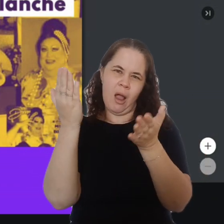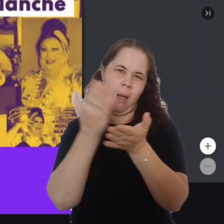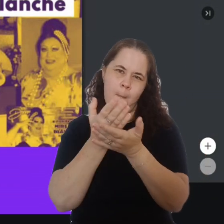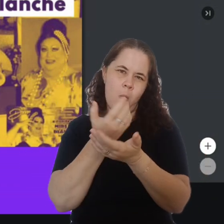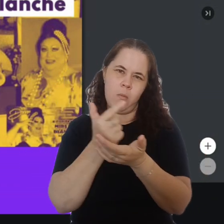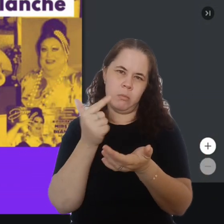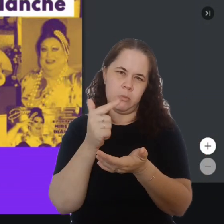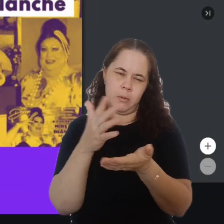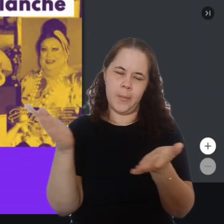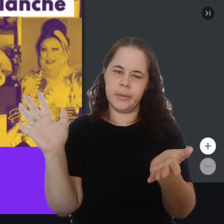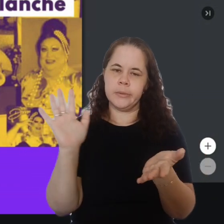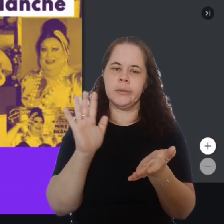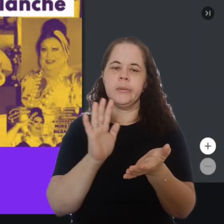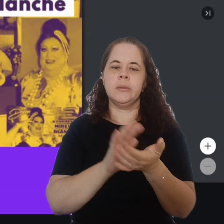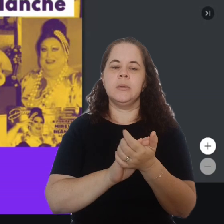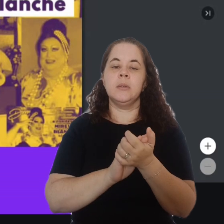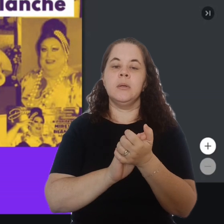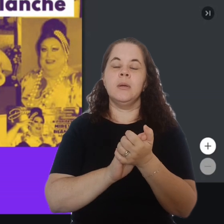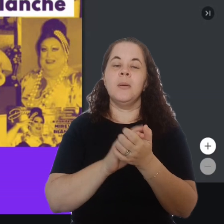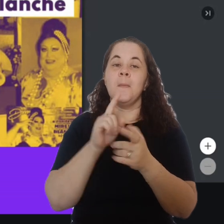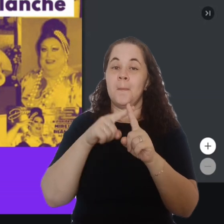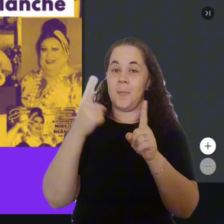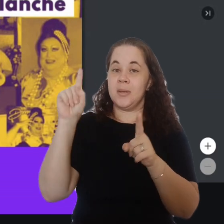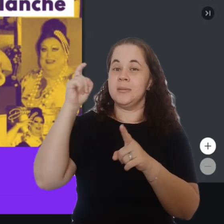pessoalmente, o Marcos Fábio era uma pessoa extremamente doce,